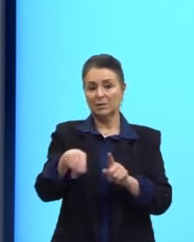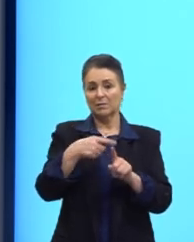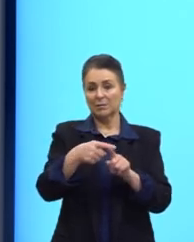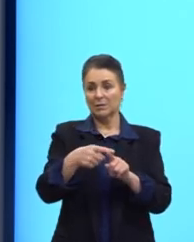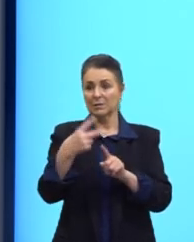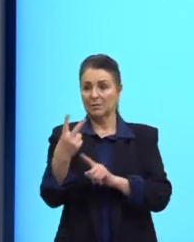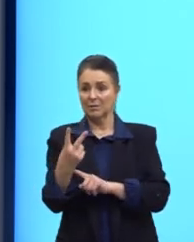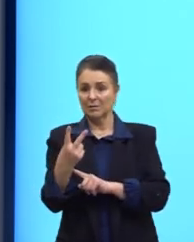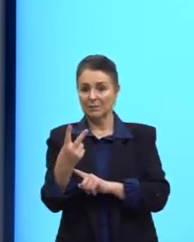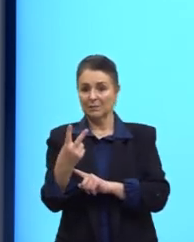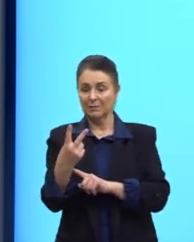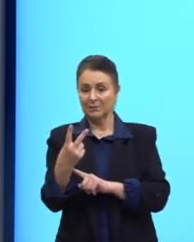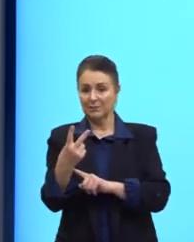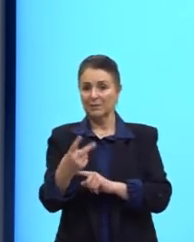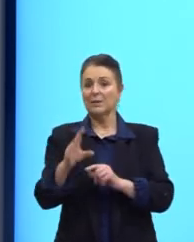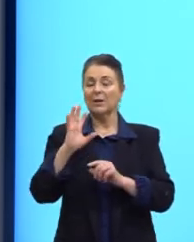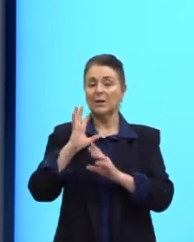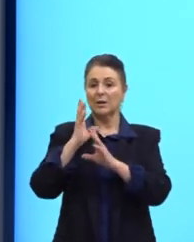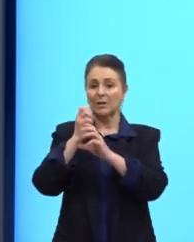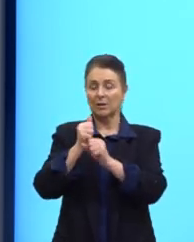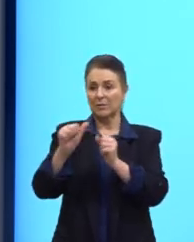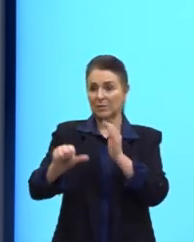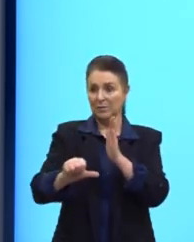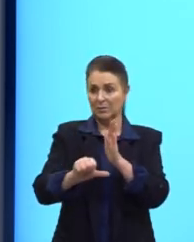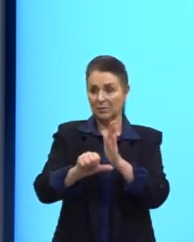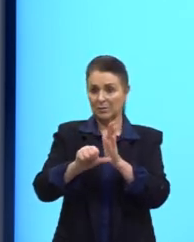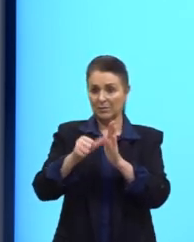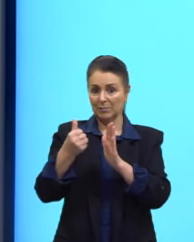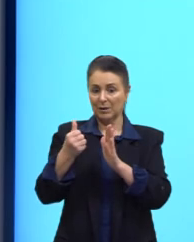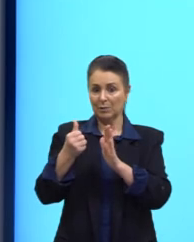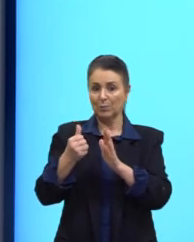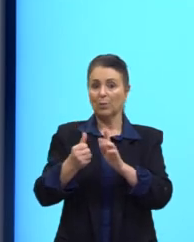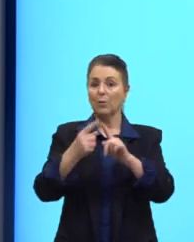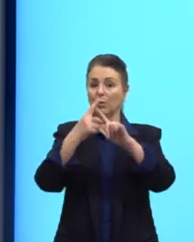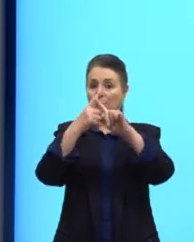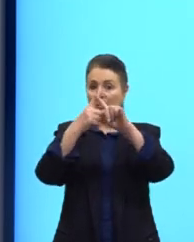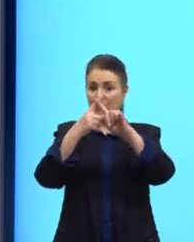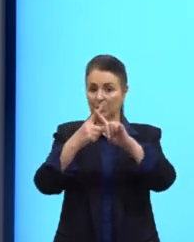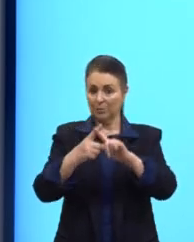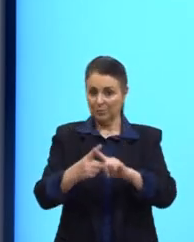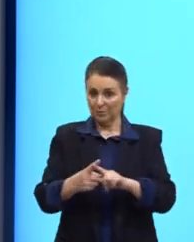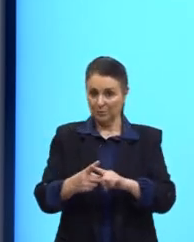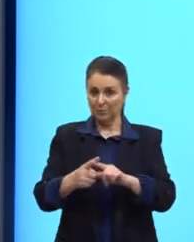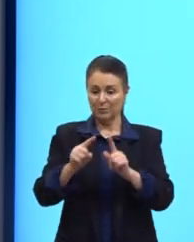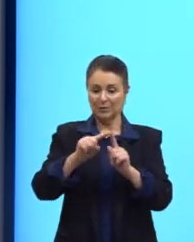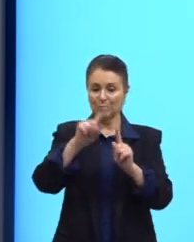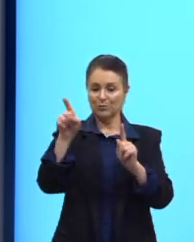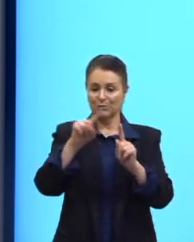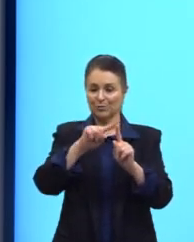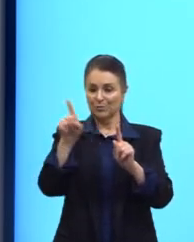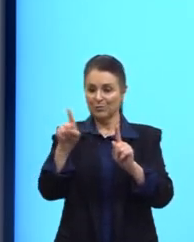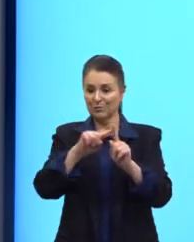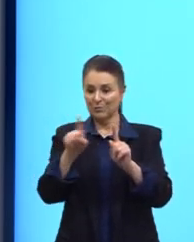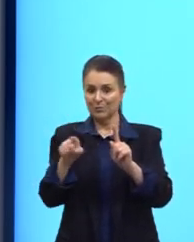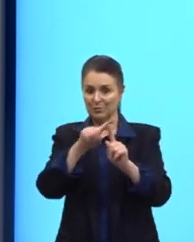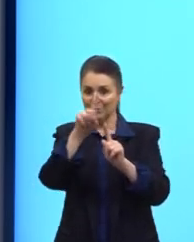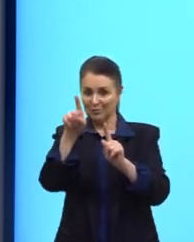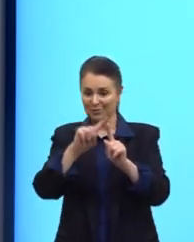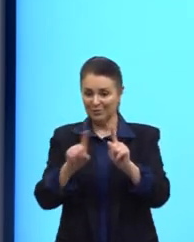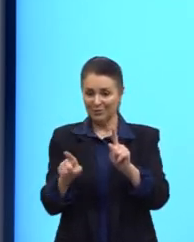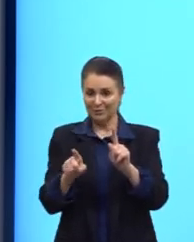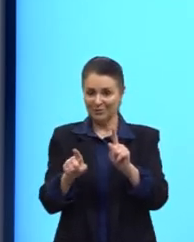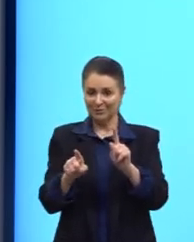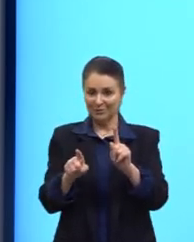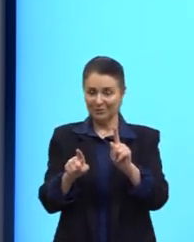resolvemos então primeiro o produto né fazendo chuveirinho ou é distributiva como a gente